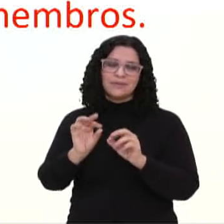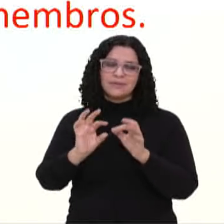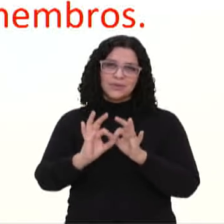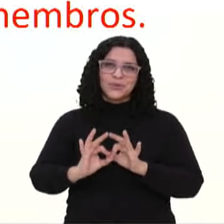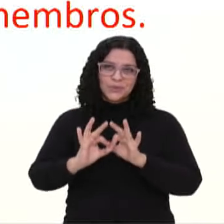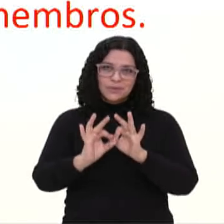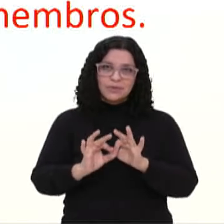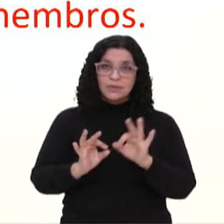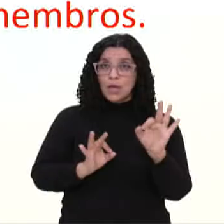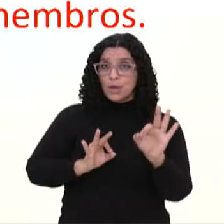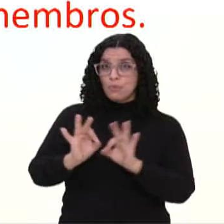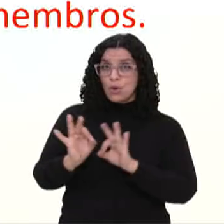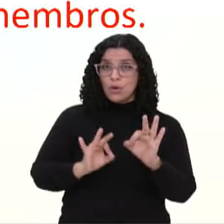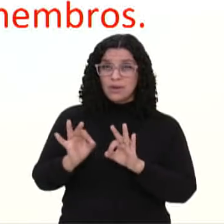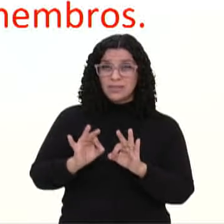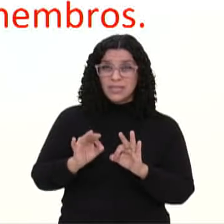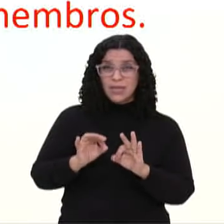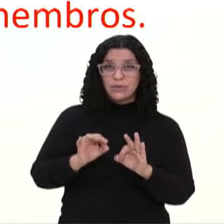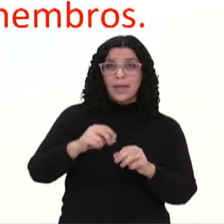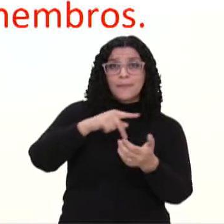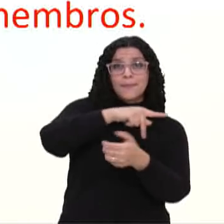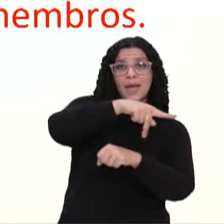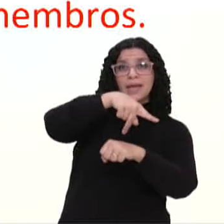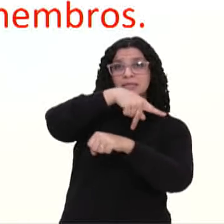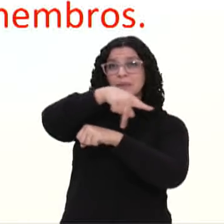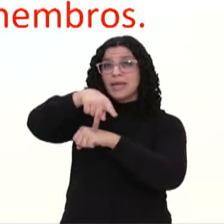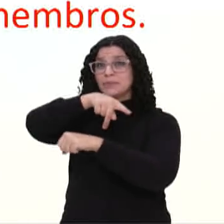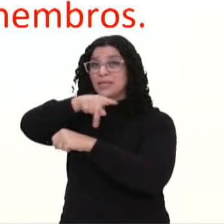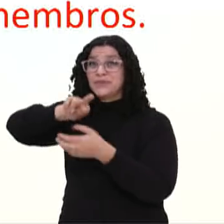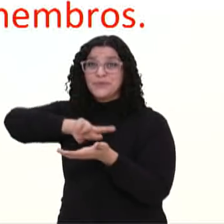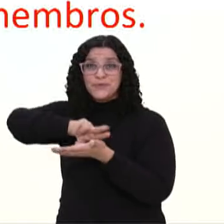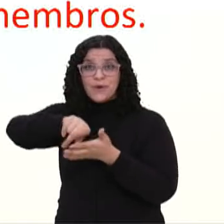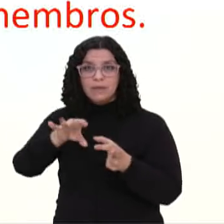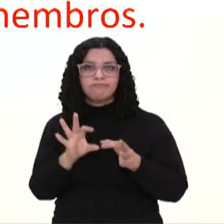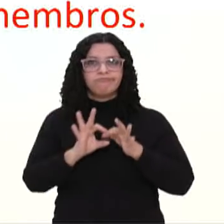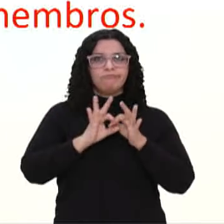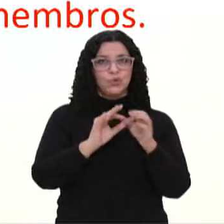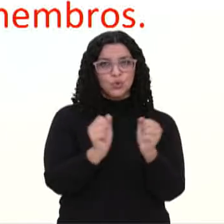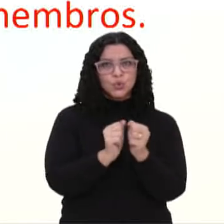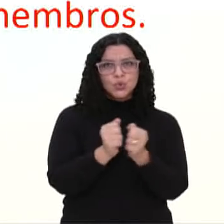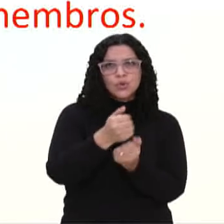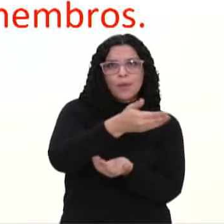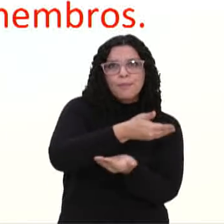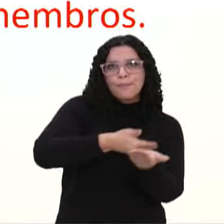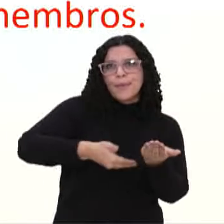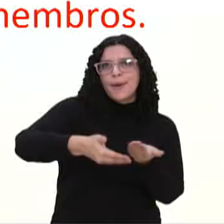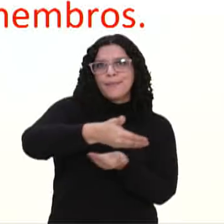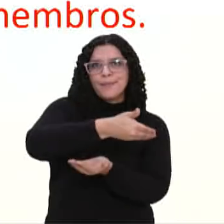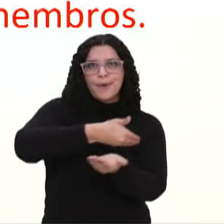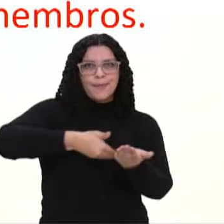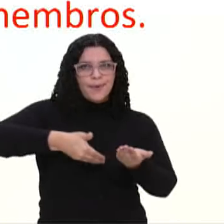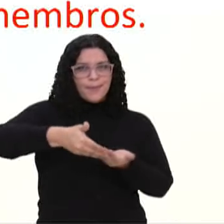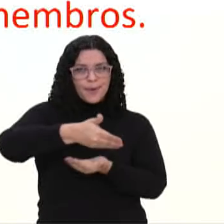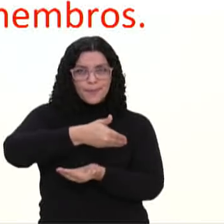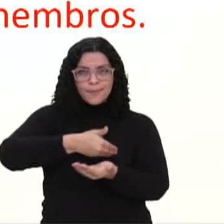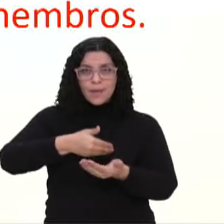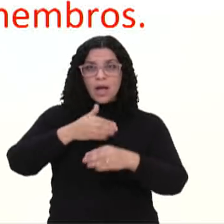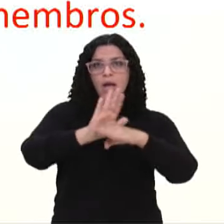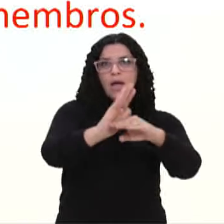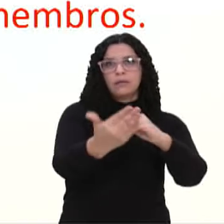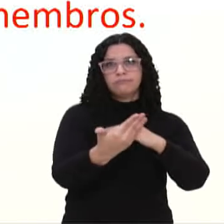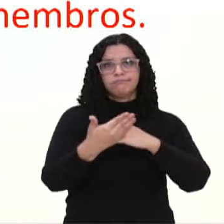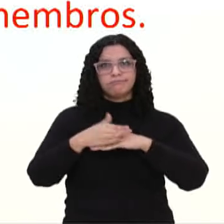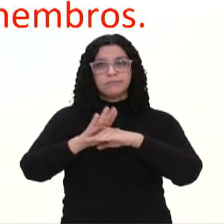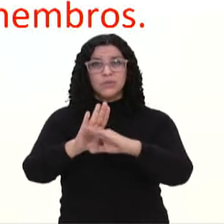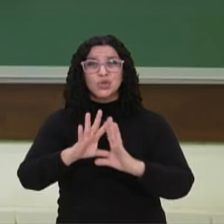uma organização intergovernamental criada para promover a cooperação internacional, ou seja,